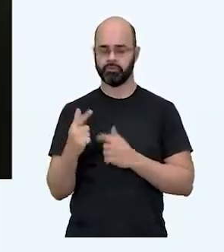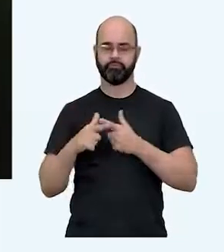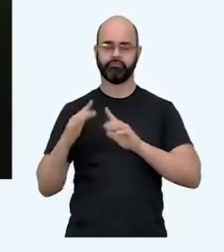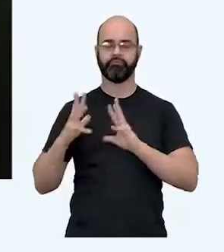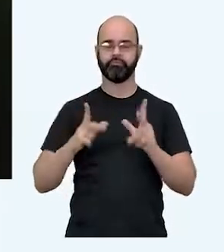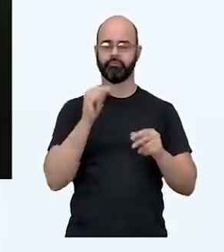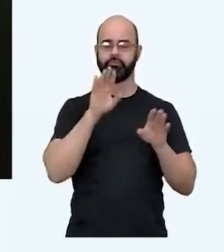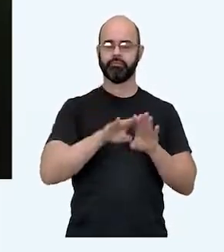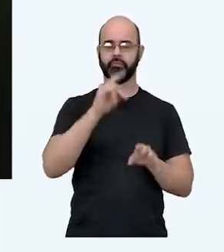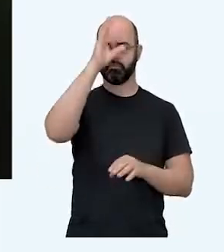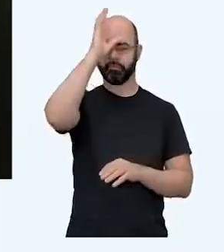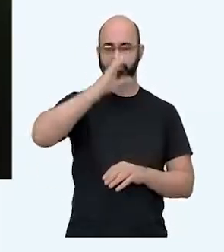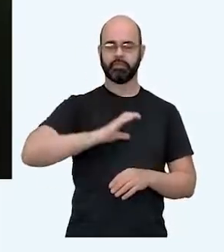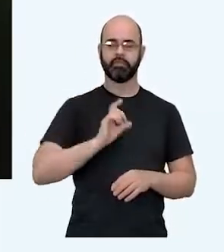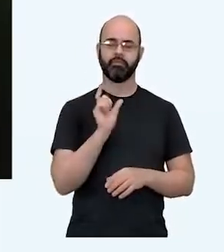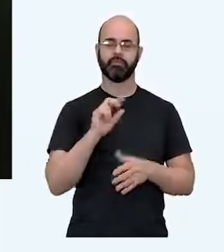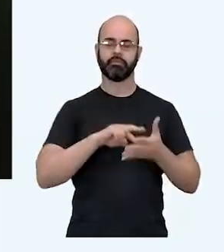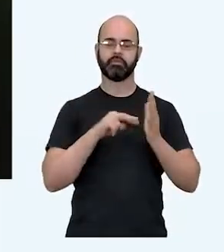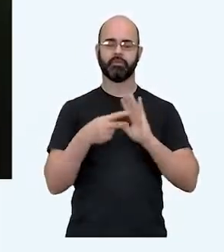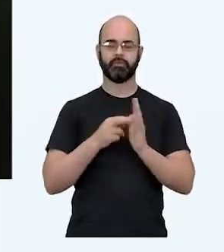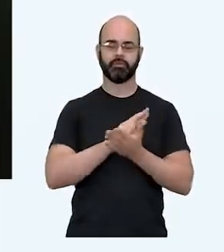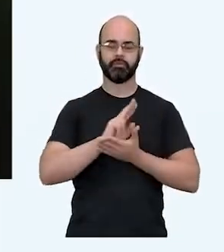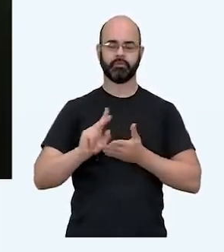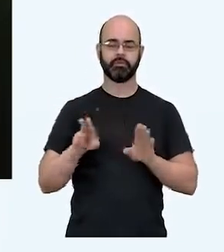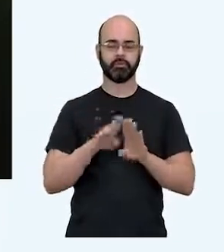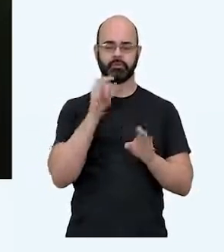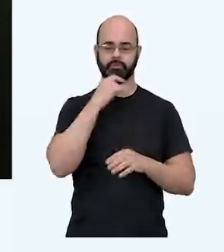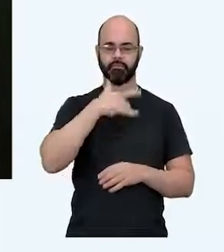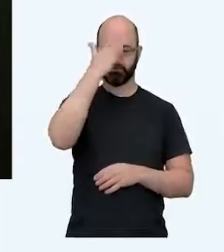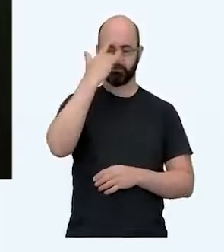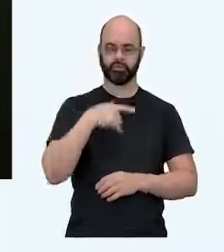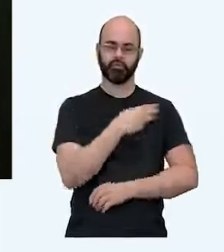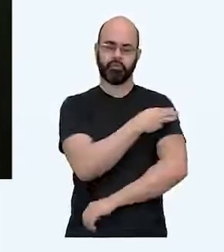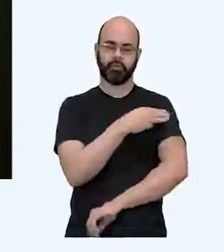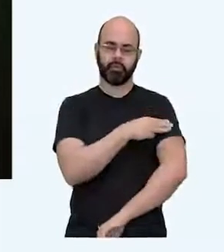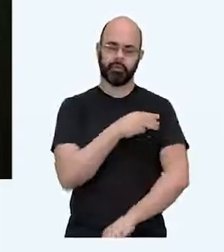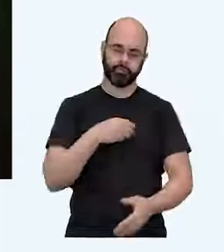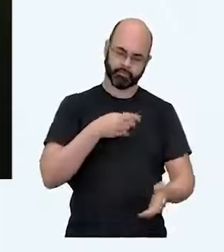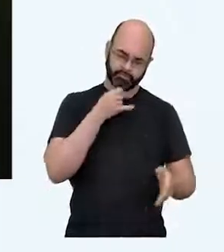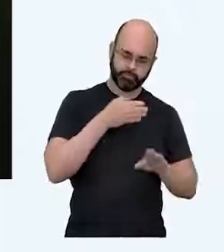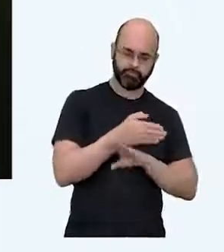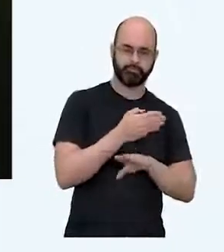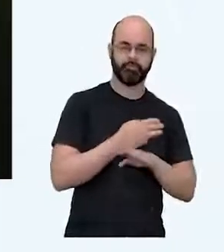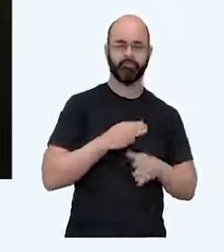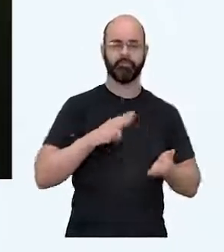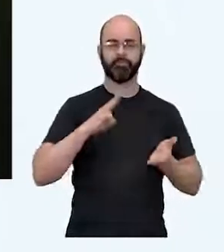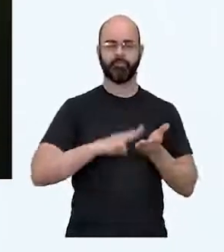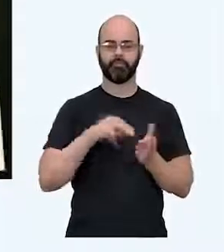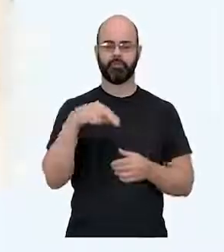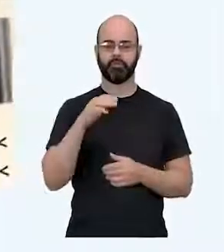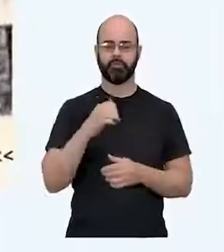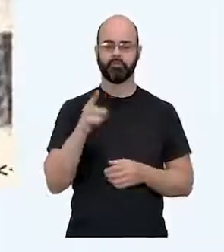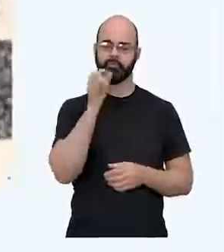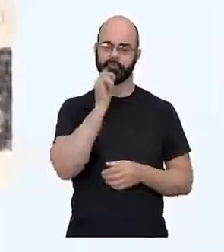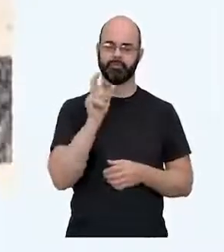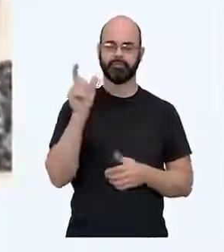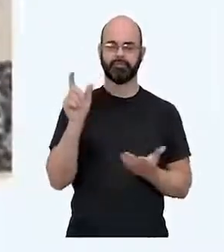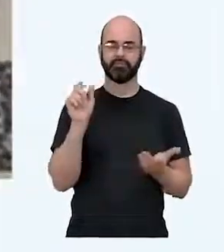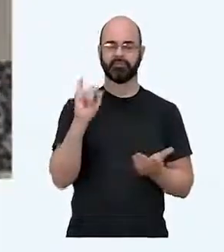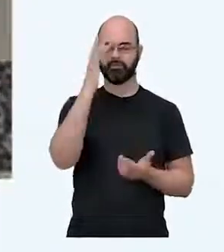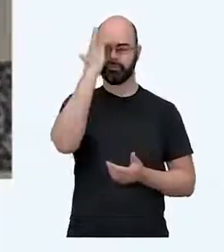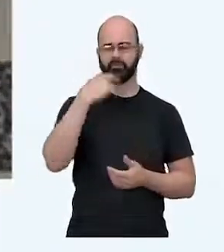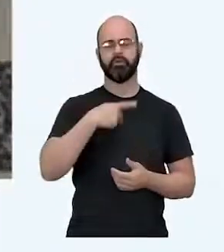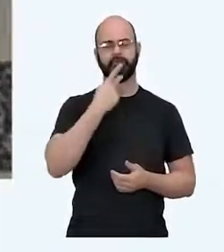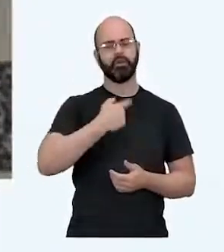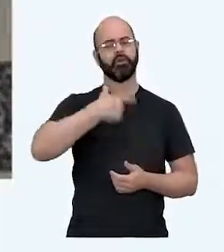significados também, entre eles o de definir a condição de membro de um Estado-nação. É o que se diz, por exemplo, quando alguém afirma